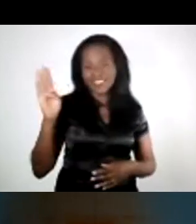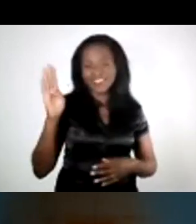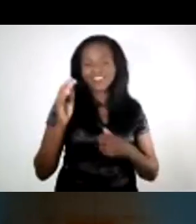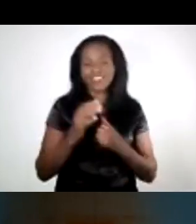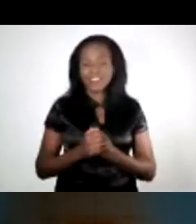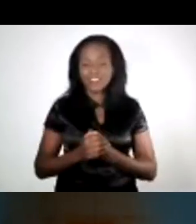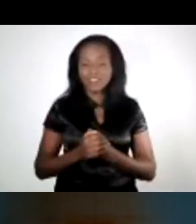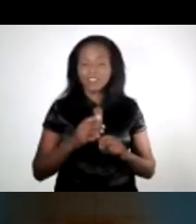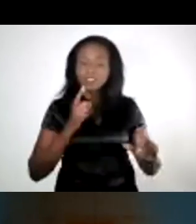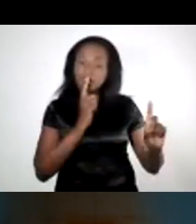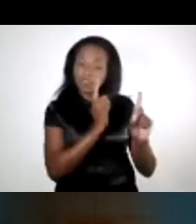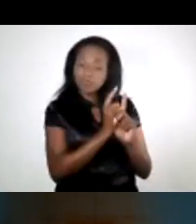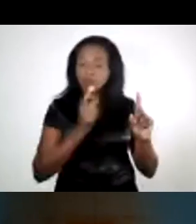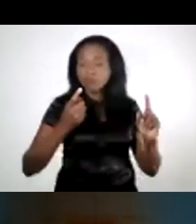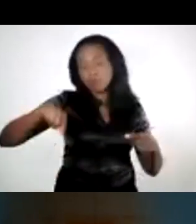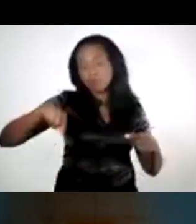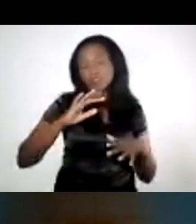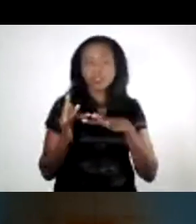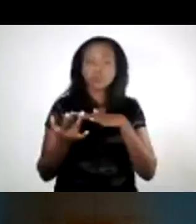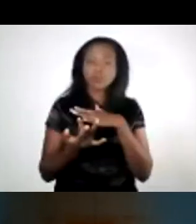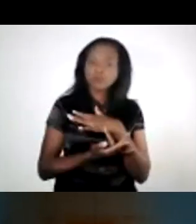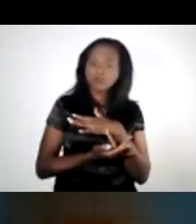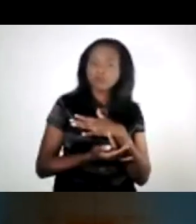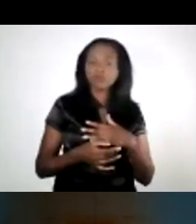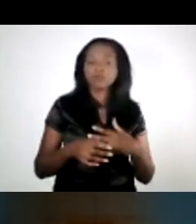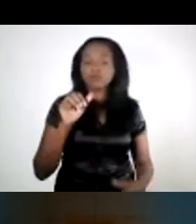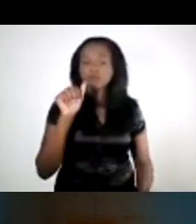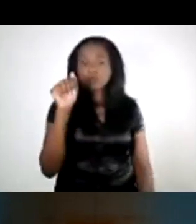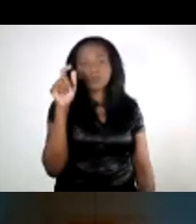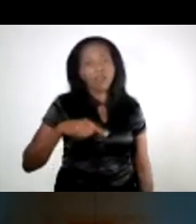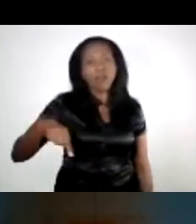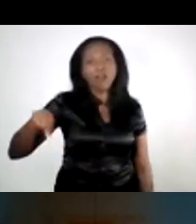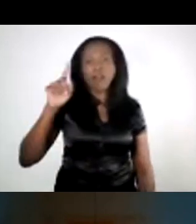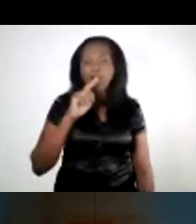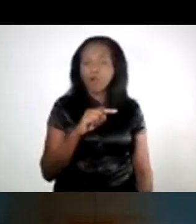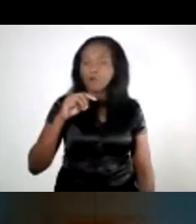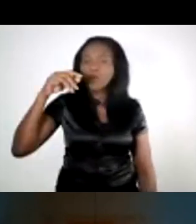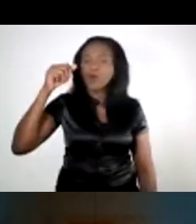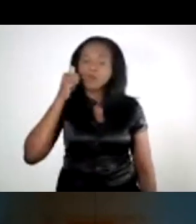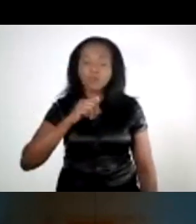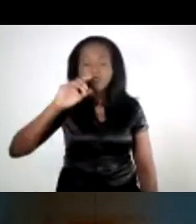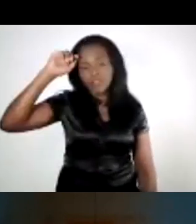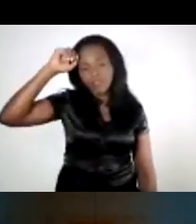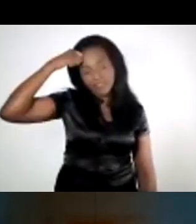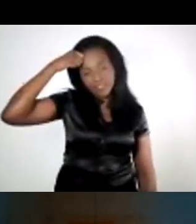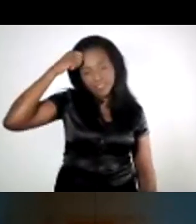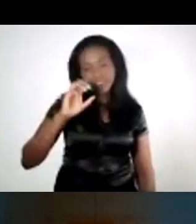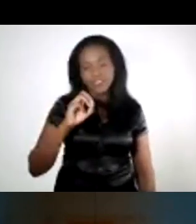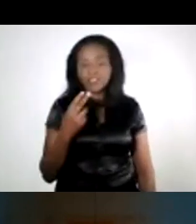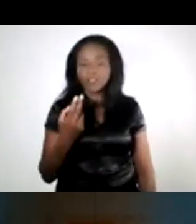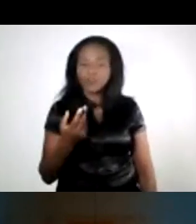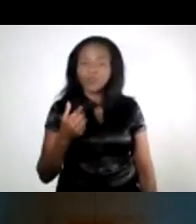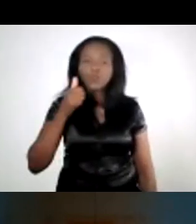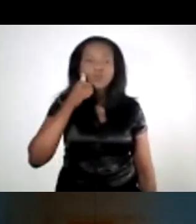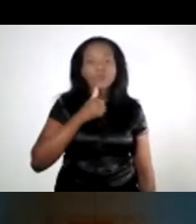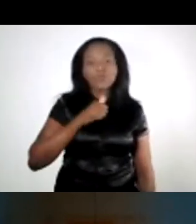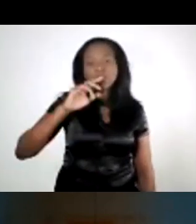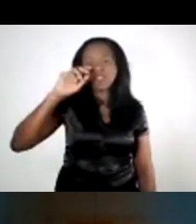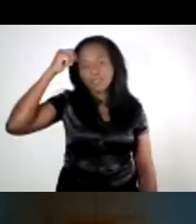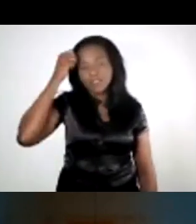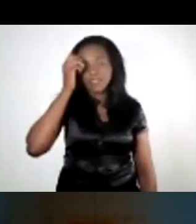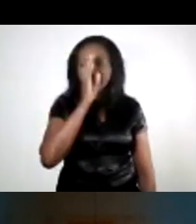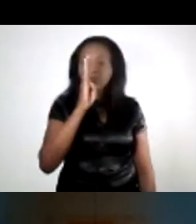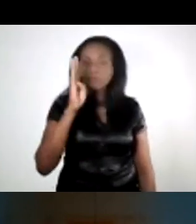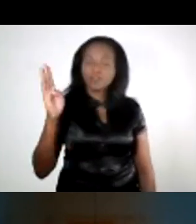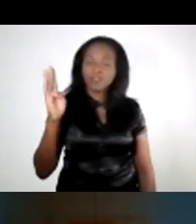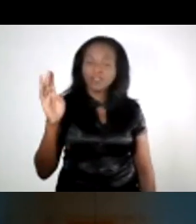Vocês encontram a gente nas redes sociais como @Mulheres Negras na Bíblia ou Mulheres Negras na Biblioteca. E é